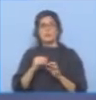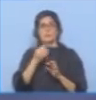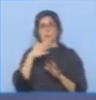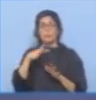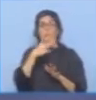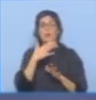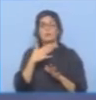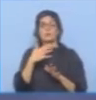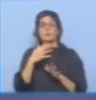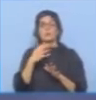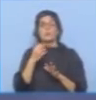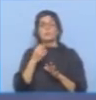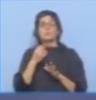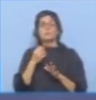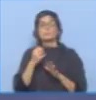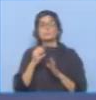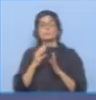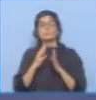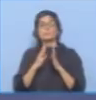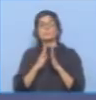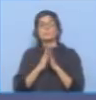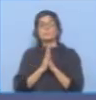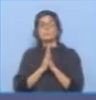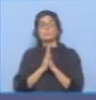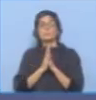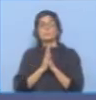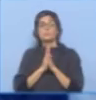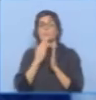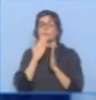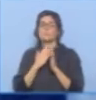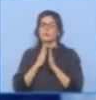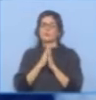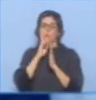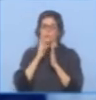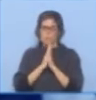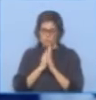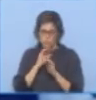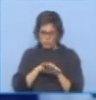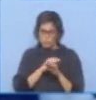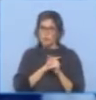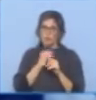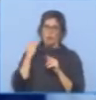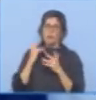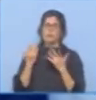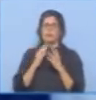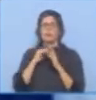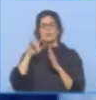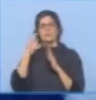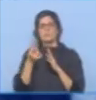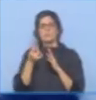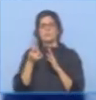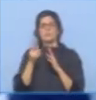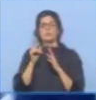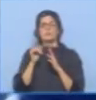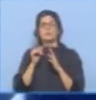ano, portanto, onde os jovens podem ir confessar-se. Já tem sido portanto, também. Exatamente, também já tem acontecido. E depois temos também as